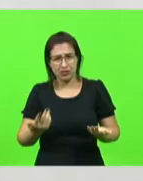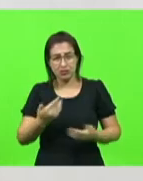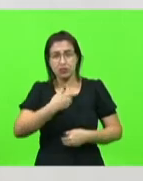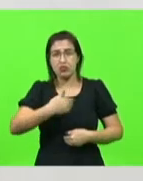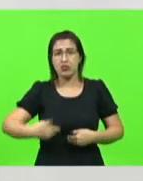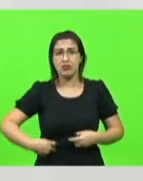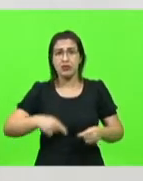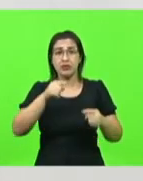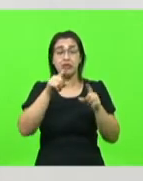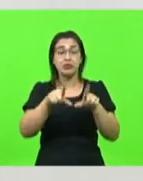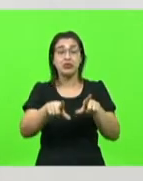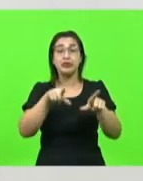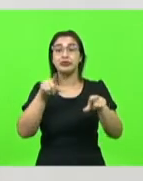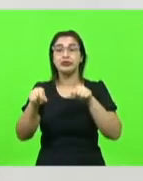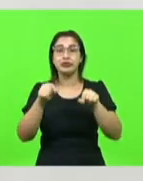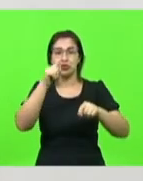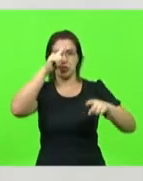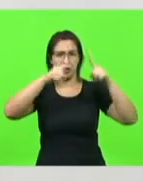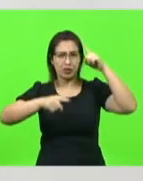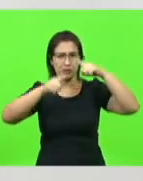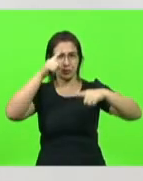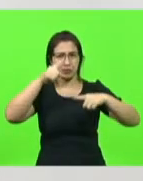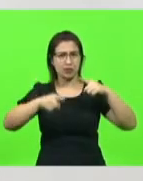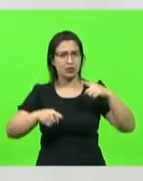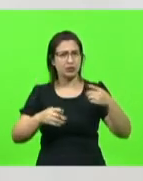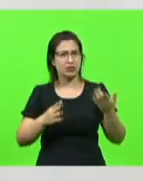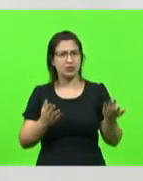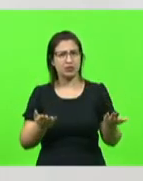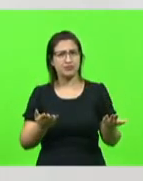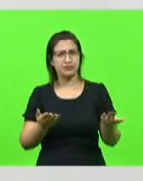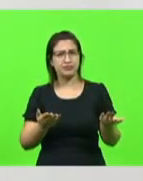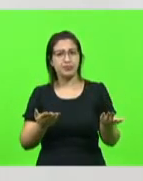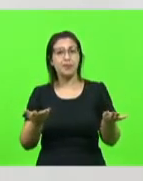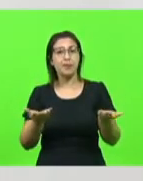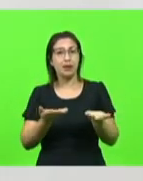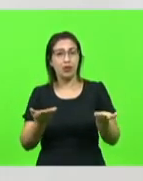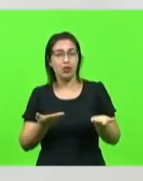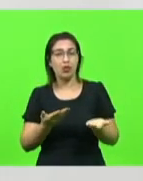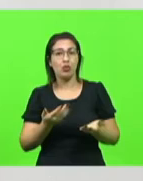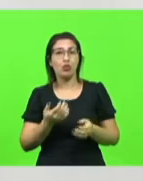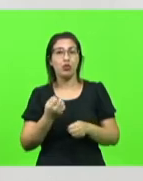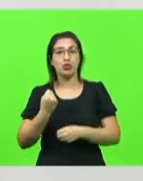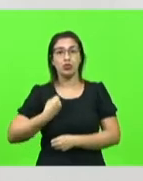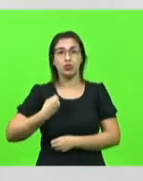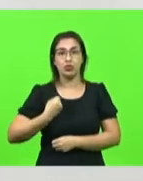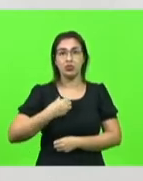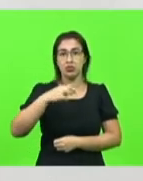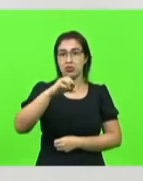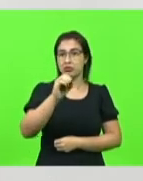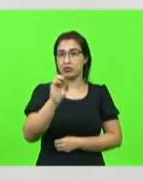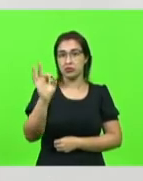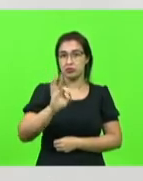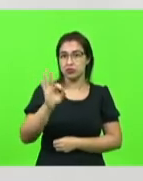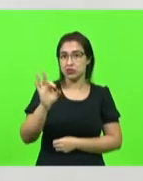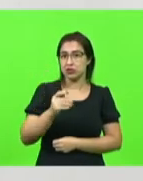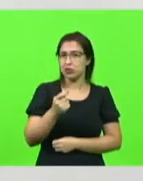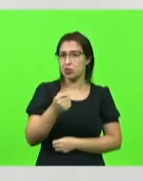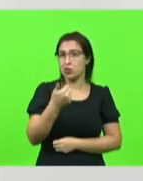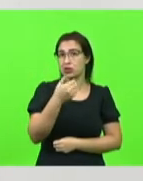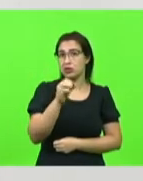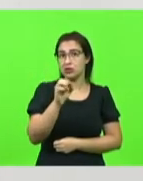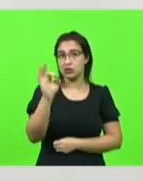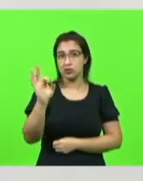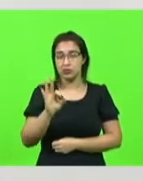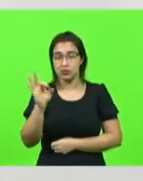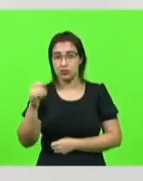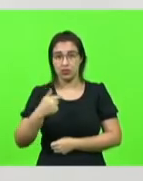de mim. Mas não, Felipe, é o Covid? Não. Chegamos a níveis de quase 100%, 90%. Eu não tenho mais poder sobre o meu